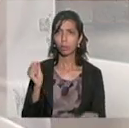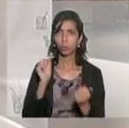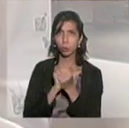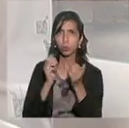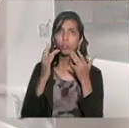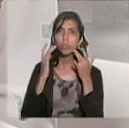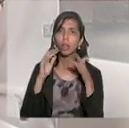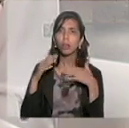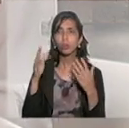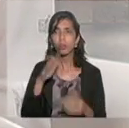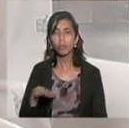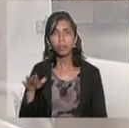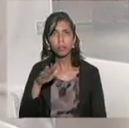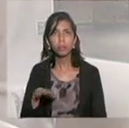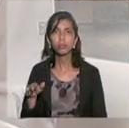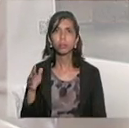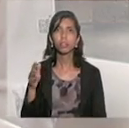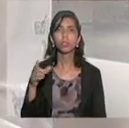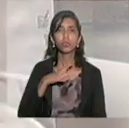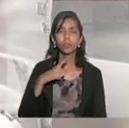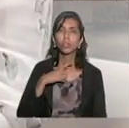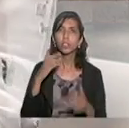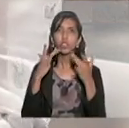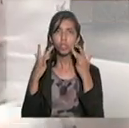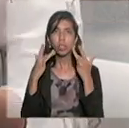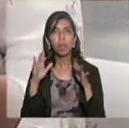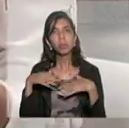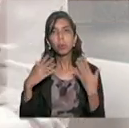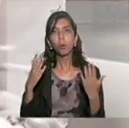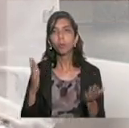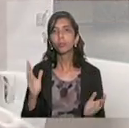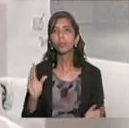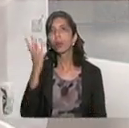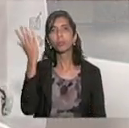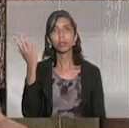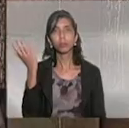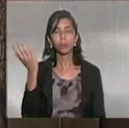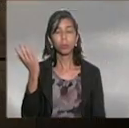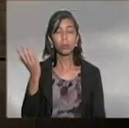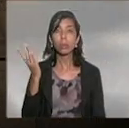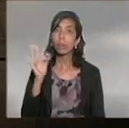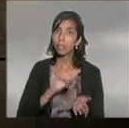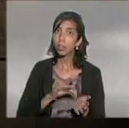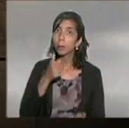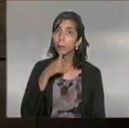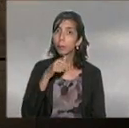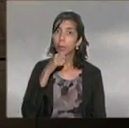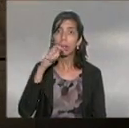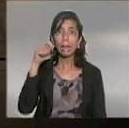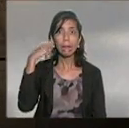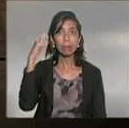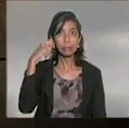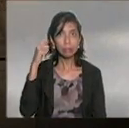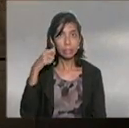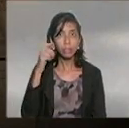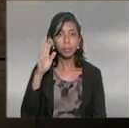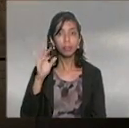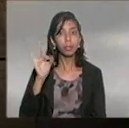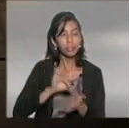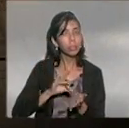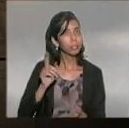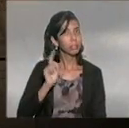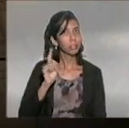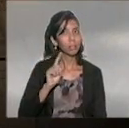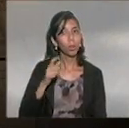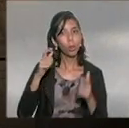sua infância foi assim lúdica? Você tinha teatro envolvido ou foi espontâneo? Não, na verdade minha mãe tinha sido atriz amadora em